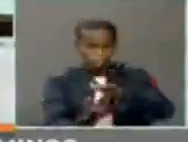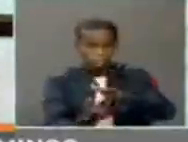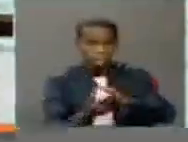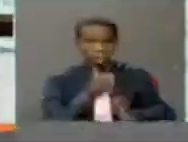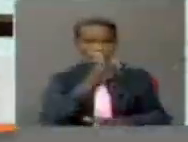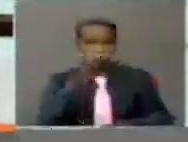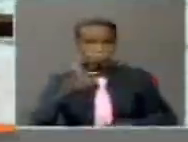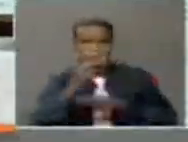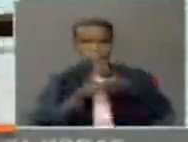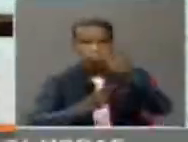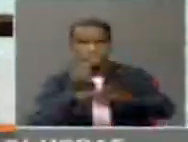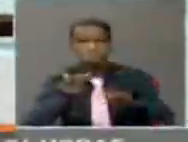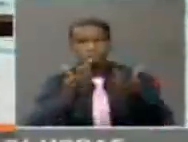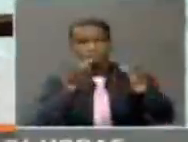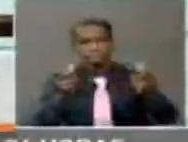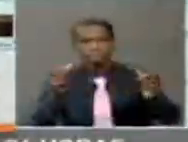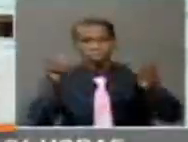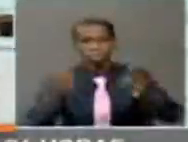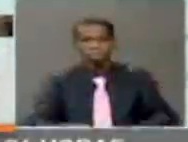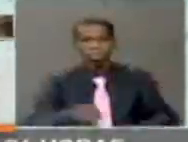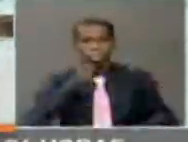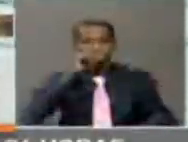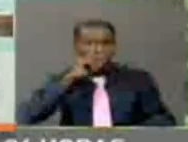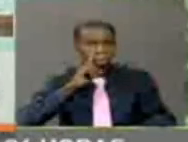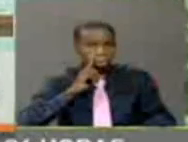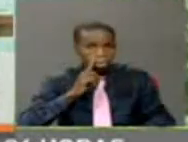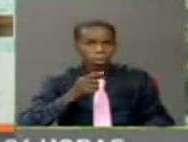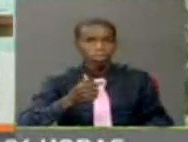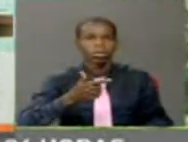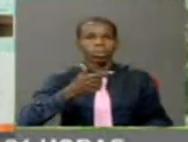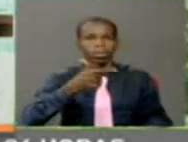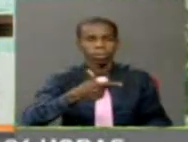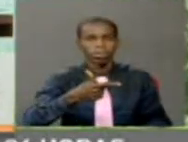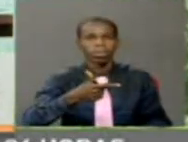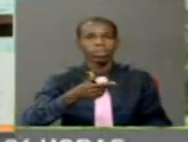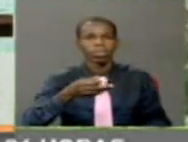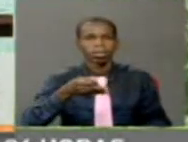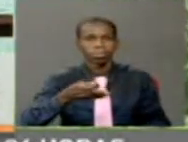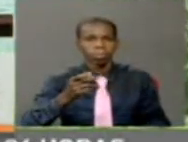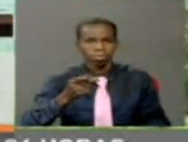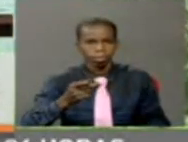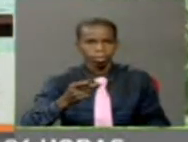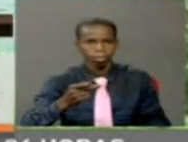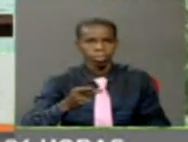turístico. Filomão Matondo, Ricardo Vita, Rita Solange, na Lagoa do Feitiço.